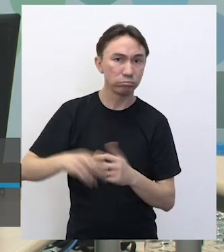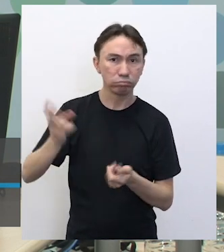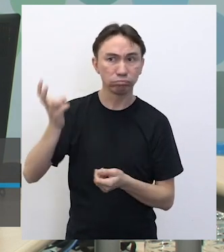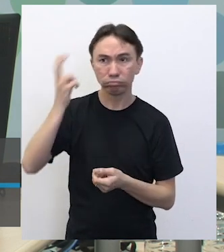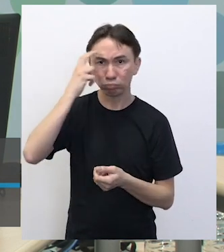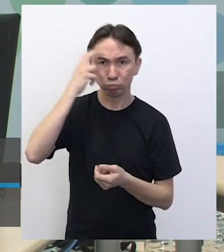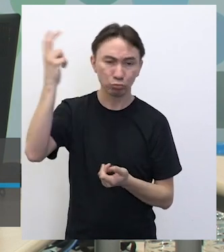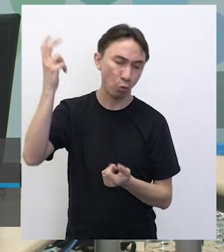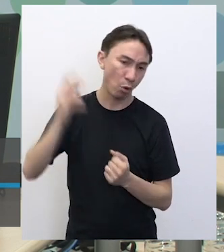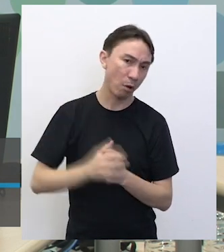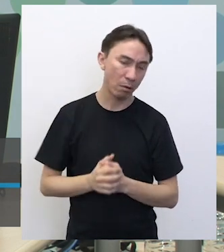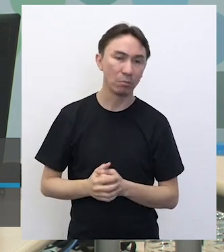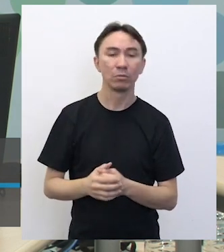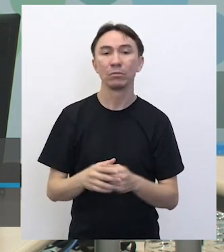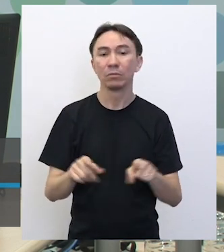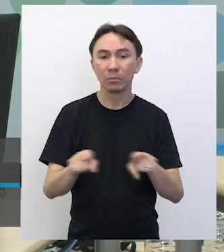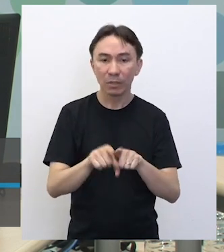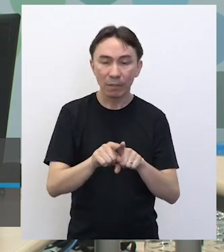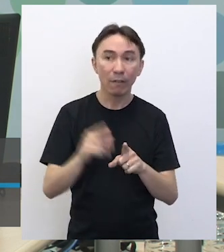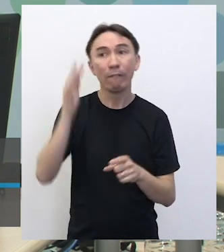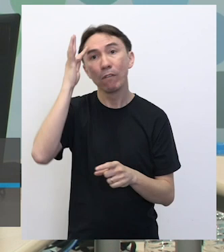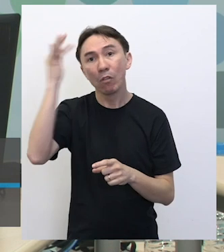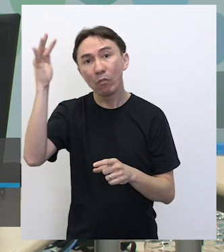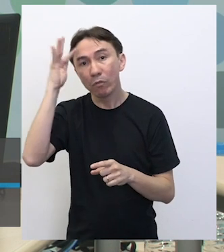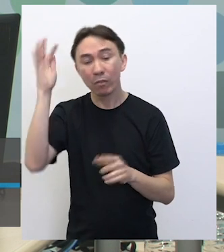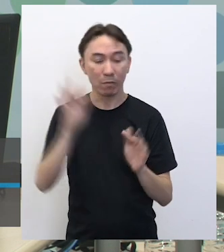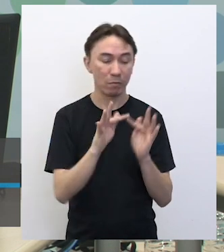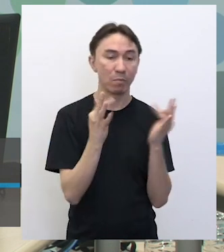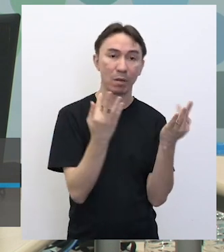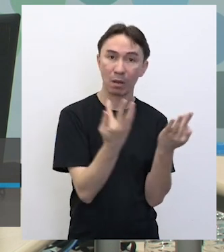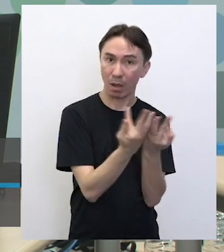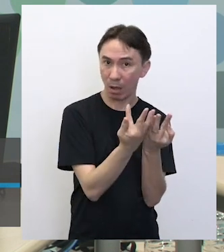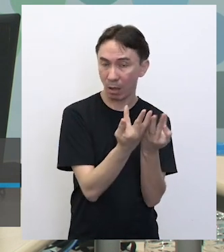Olha só, filosofia familiar, o professor Jefferson também citou.